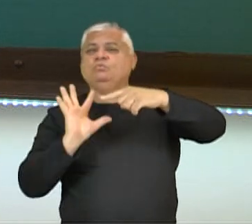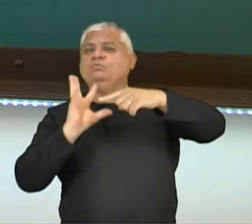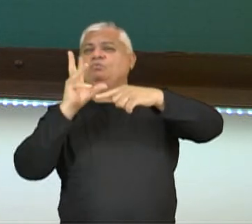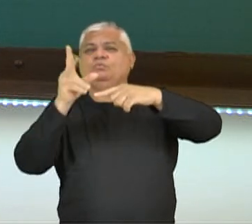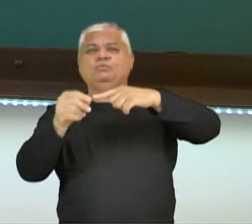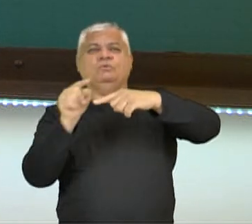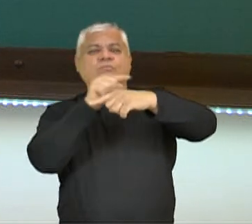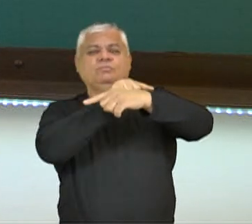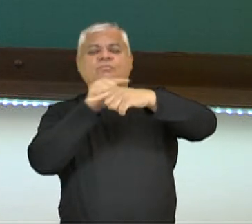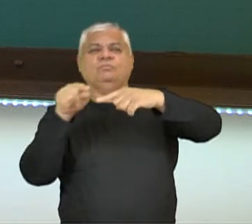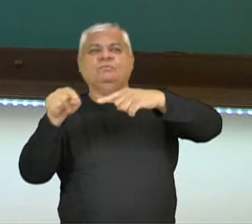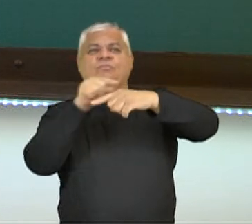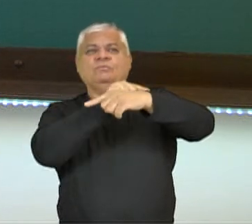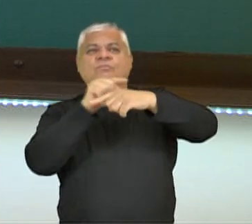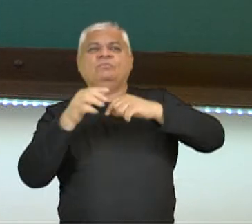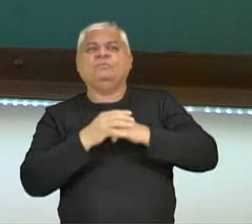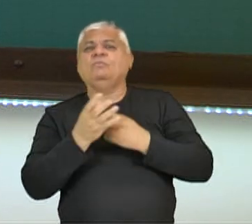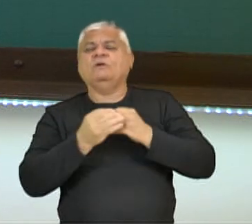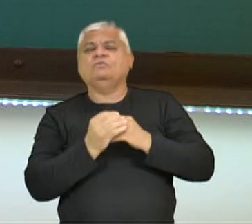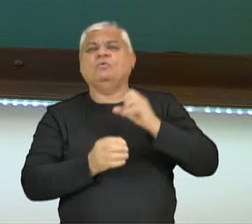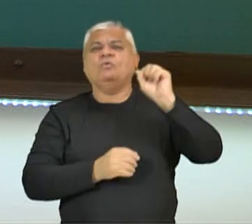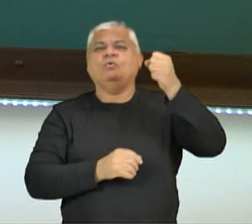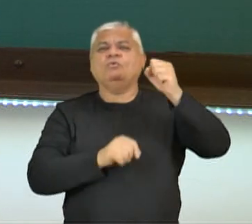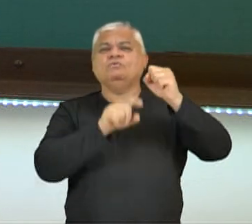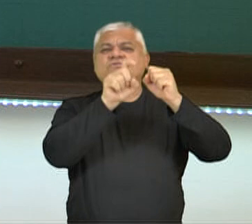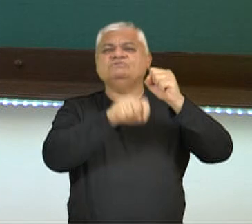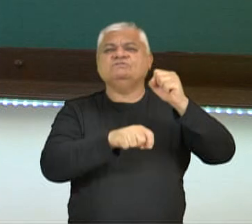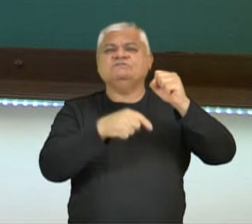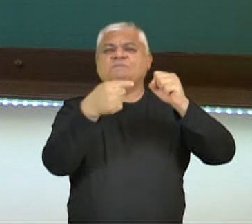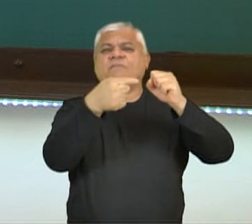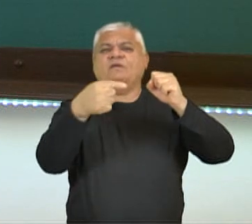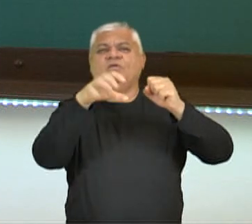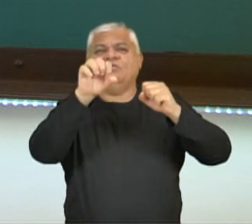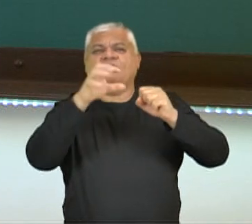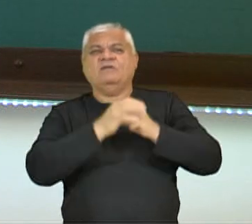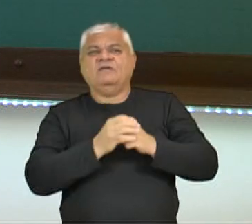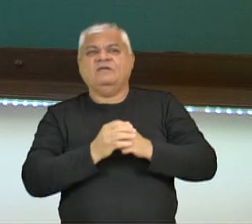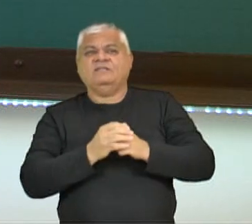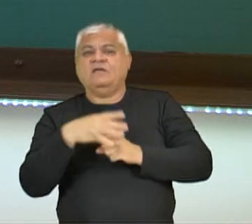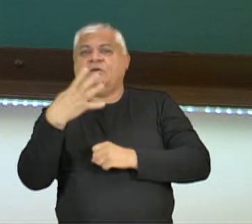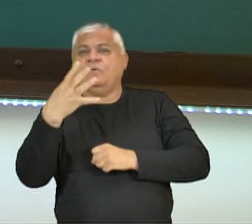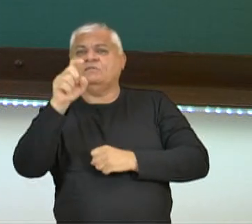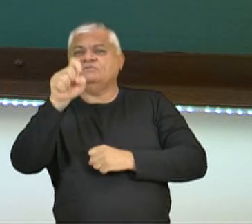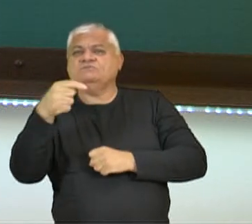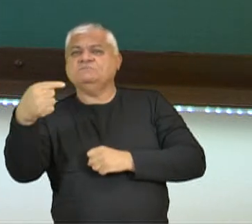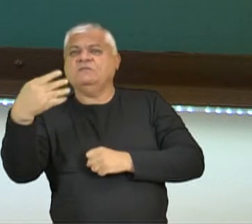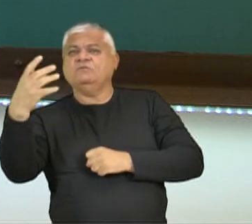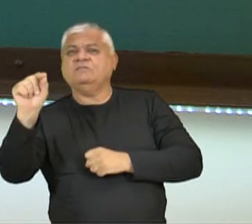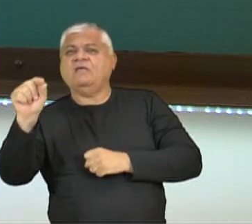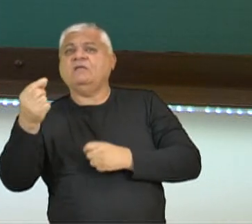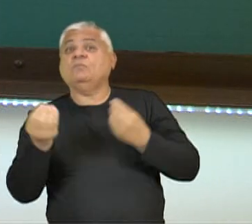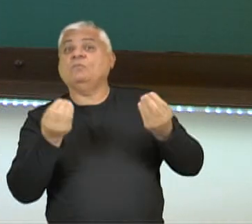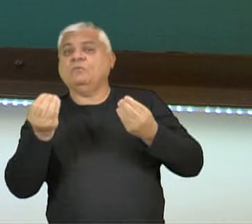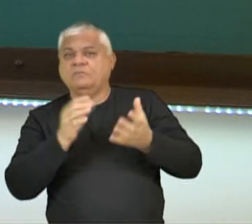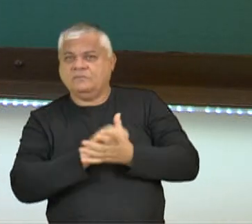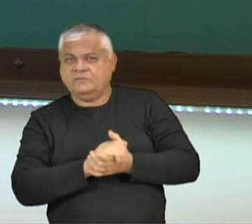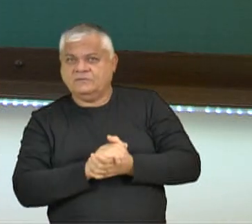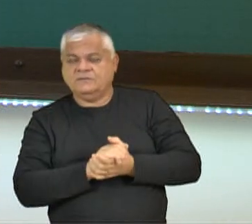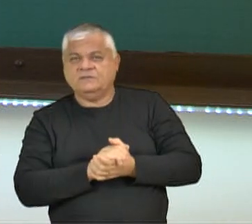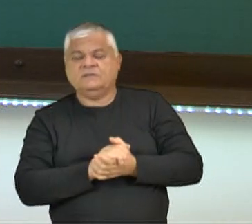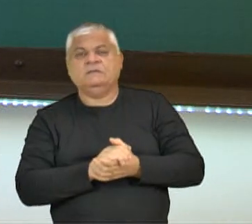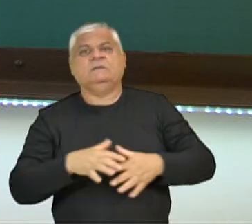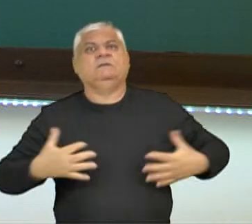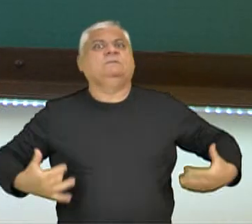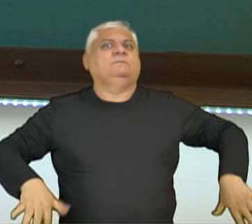ó. Quanto que é 8x menos 90? E quanto que é esse ângulo aqui, ó? 4x menos 10. Quanto que é?